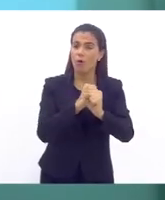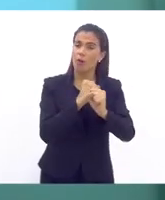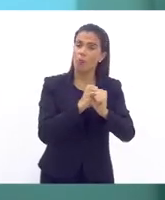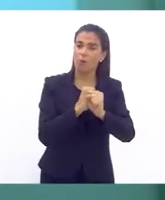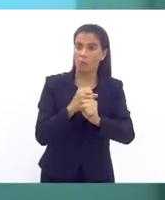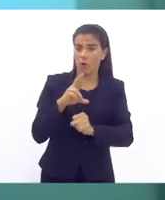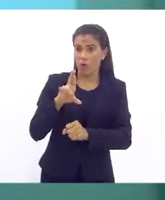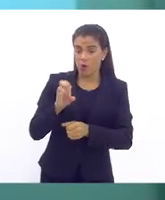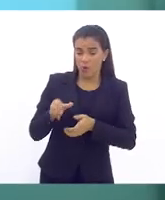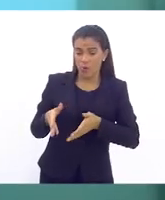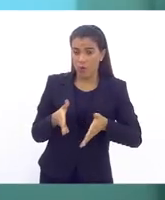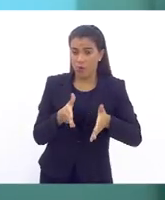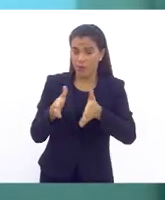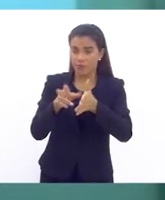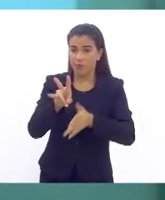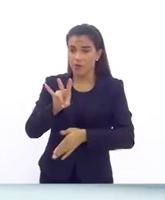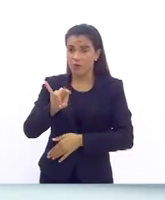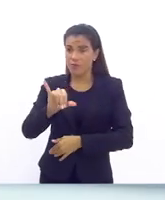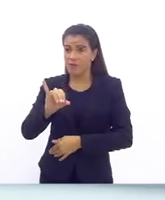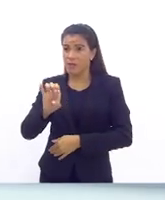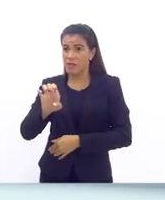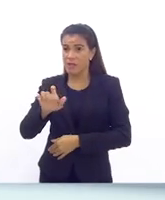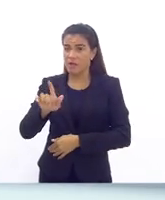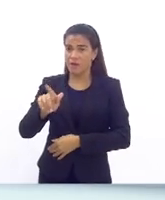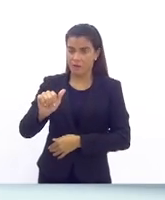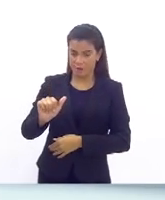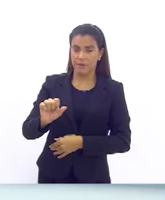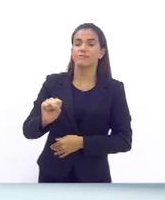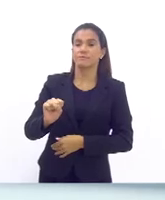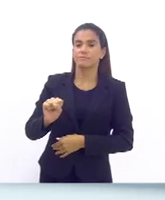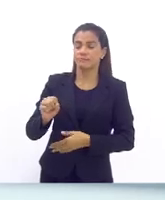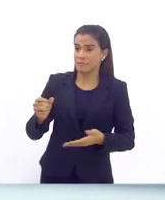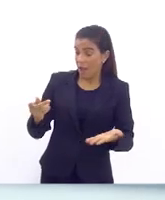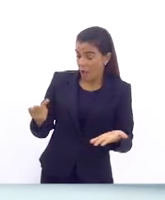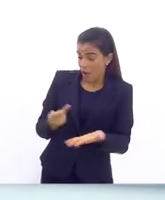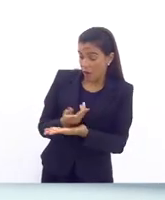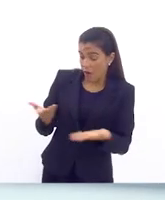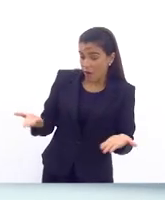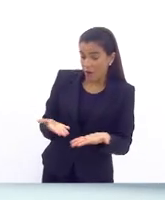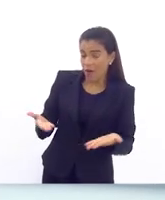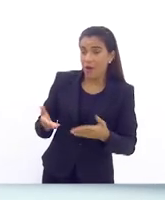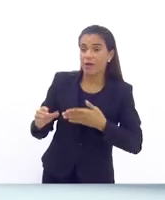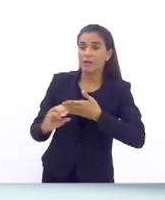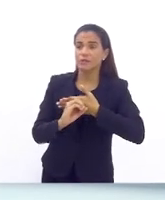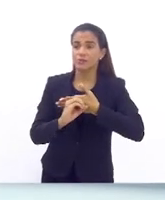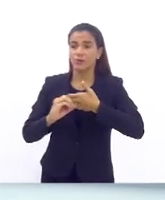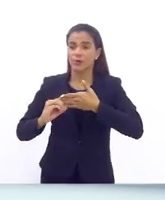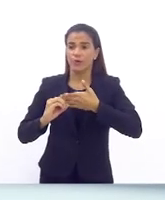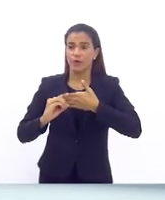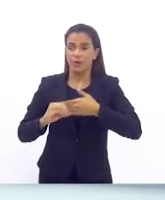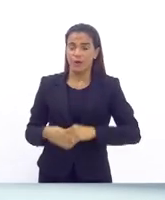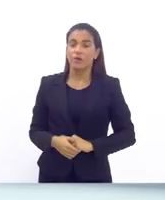Rio Viegas e Registro que tá acontecendo também na zona oeste